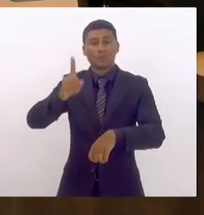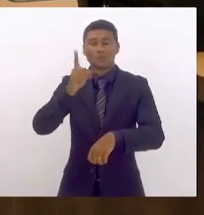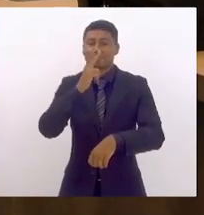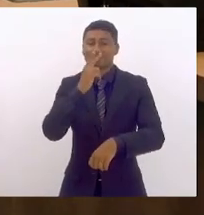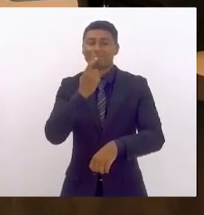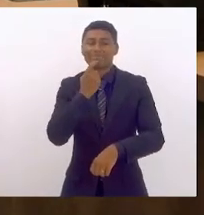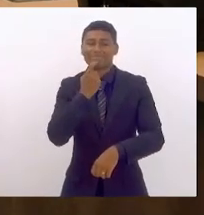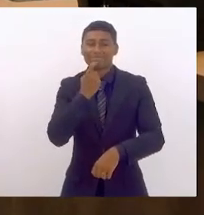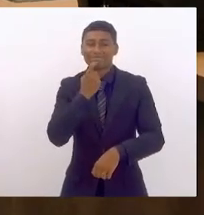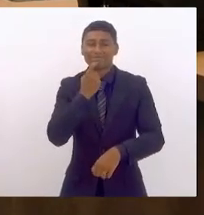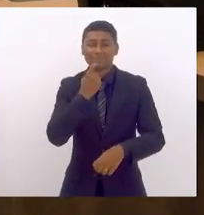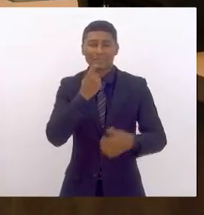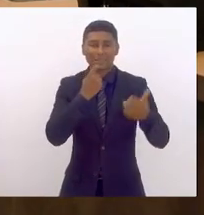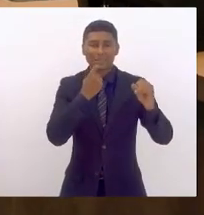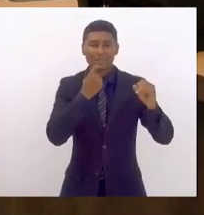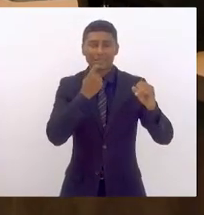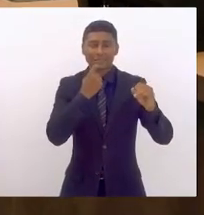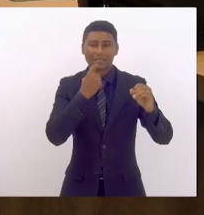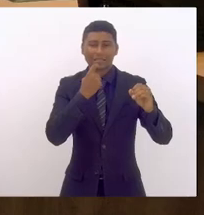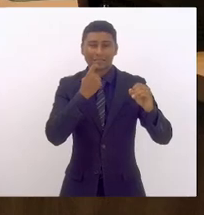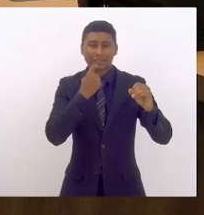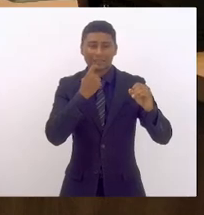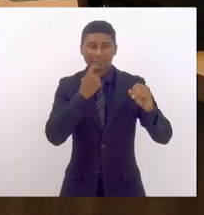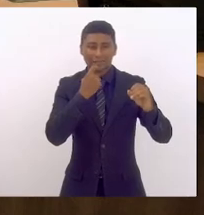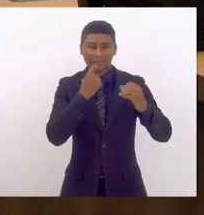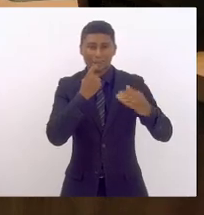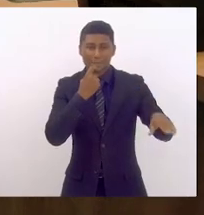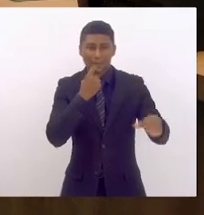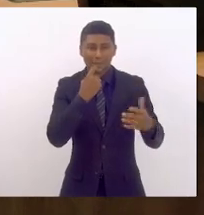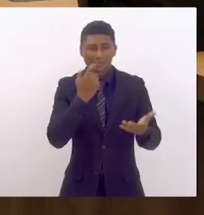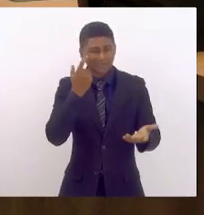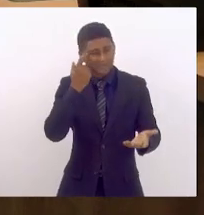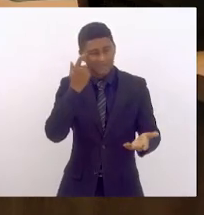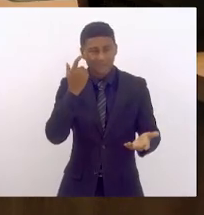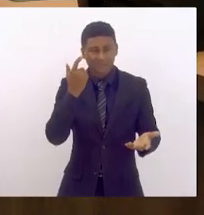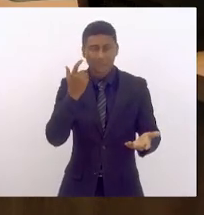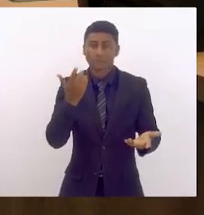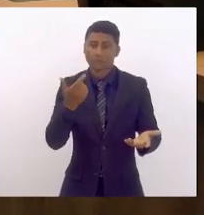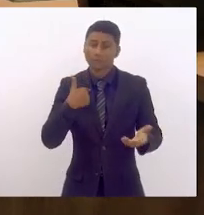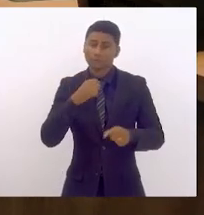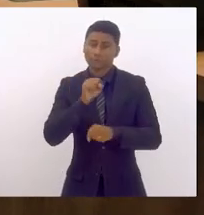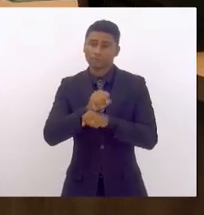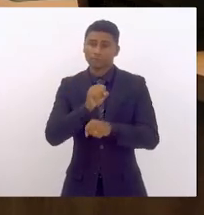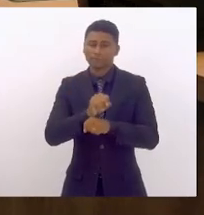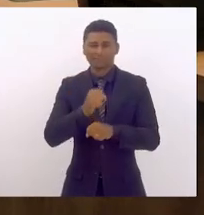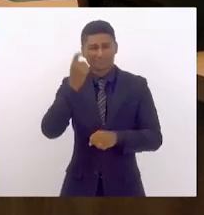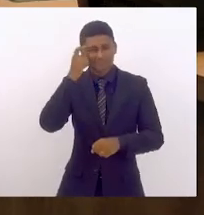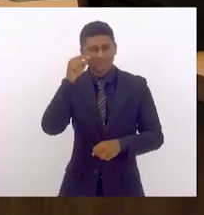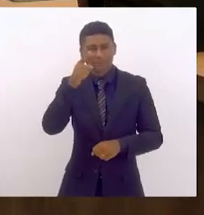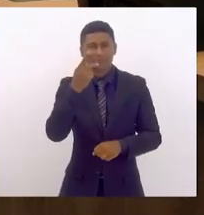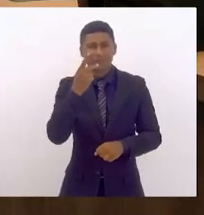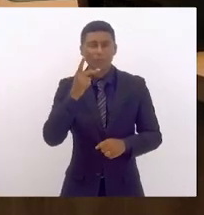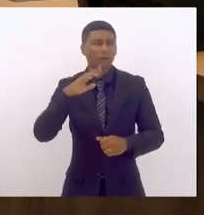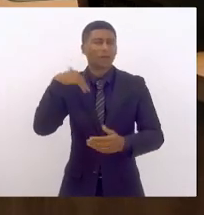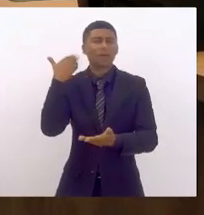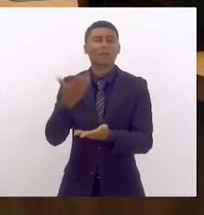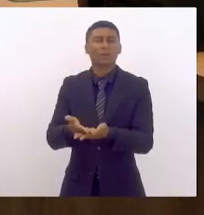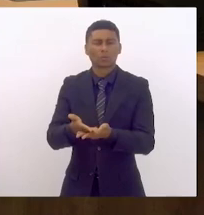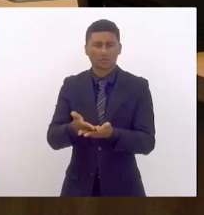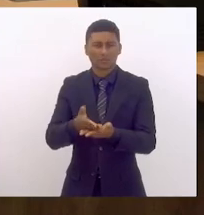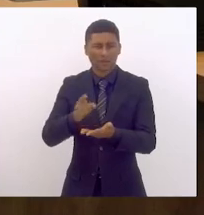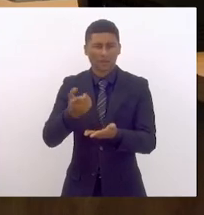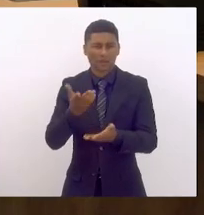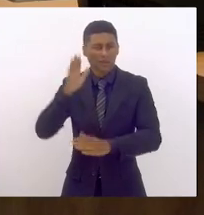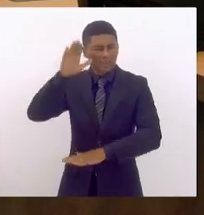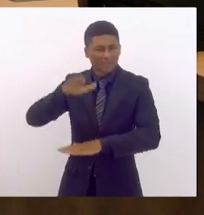para 10:30 ia ficar muito próximo agora eu aguardo vossa excelência se eu não me engano tinha dado o prazo até hoje de